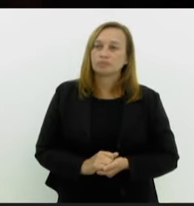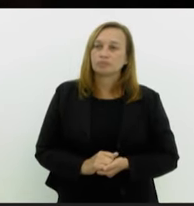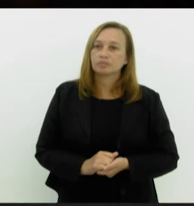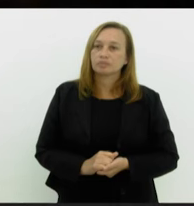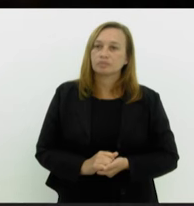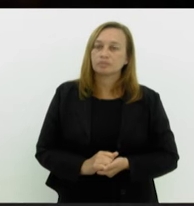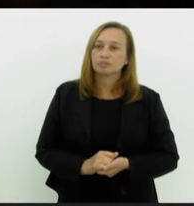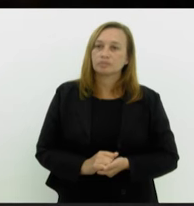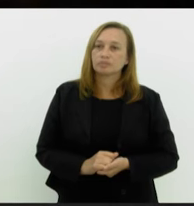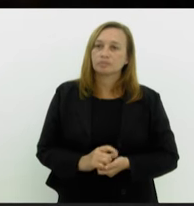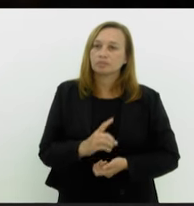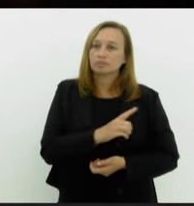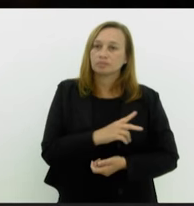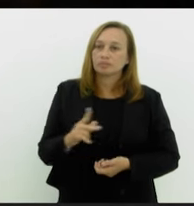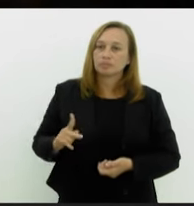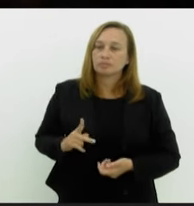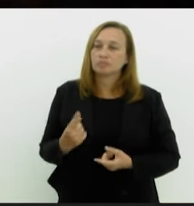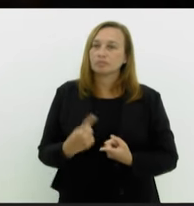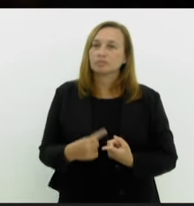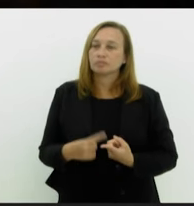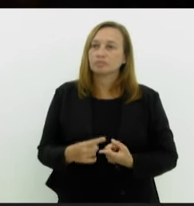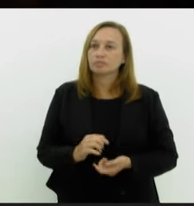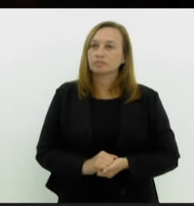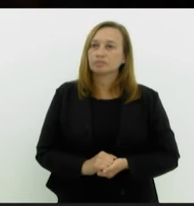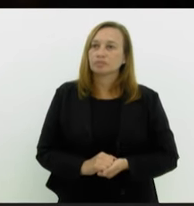pequeno da Defensoria né